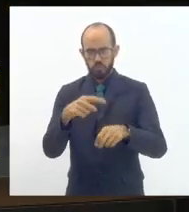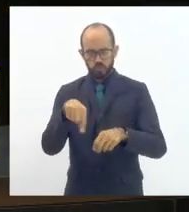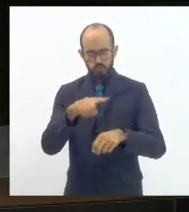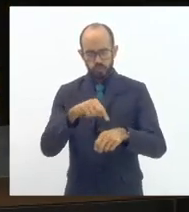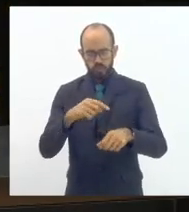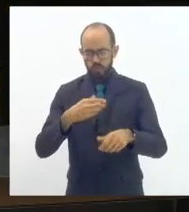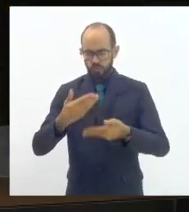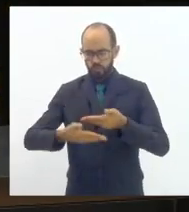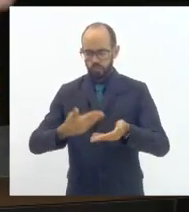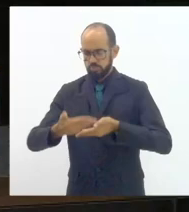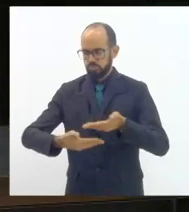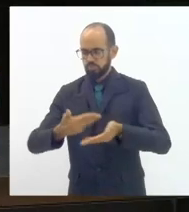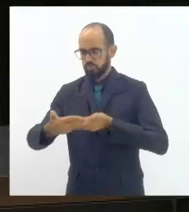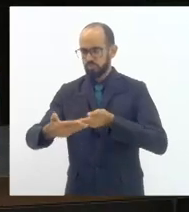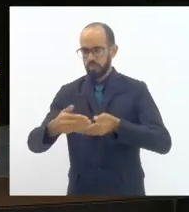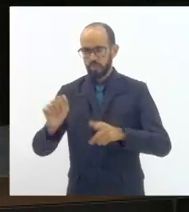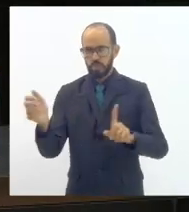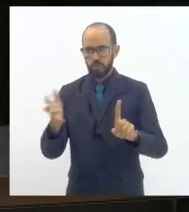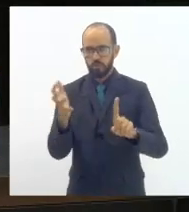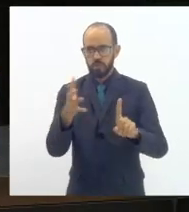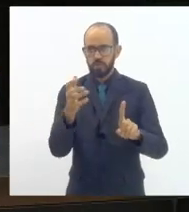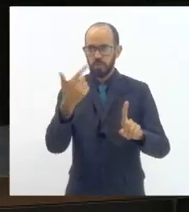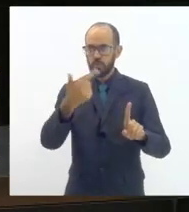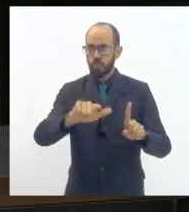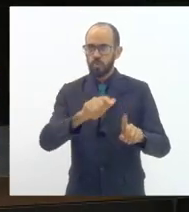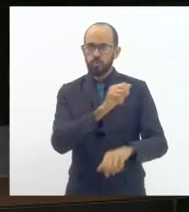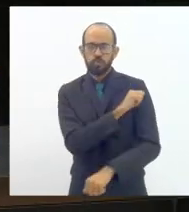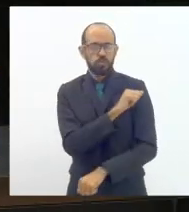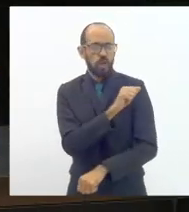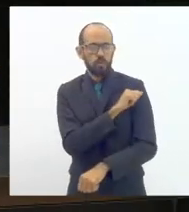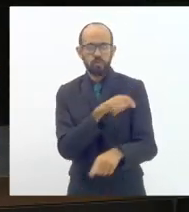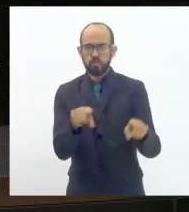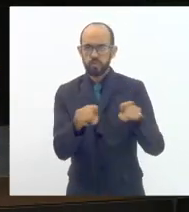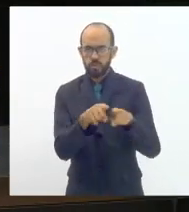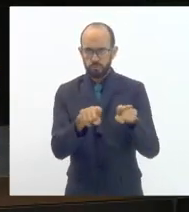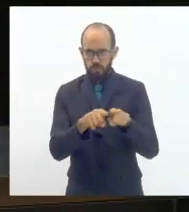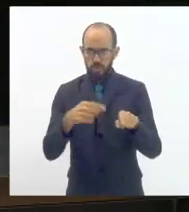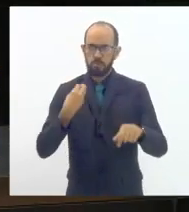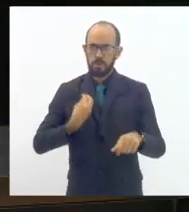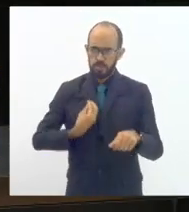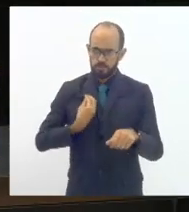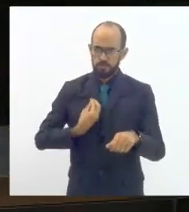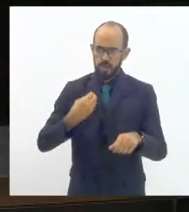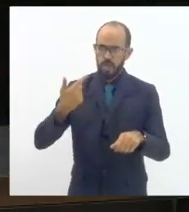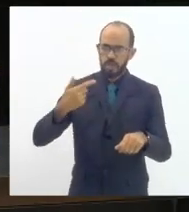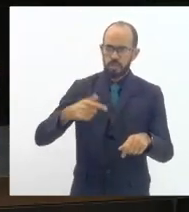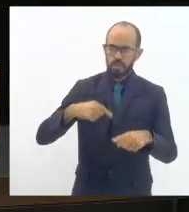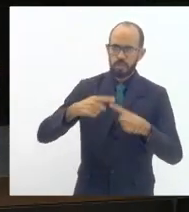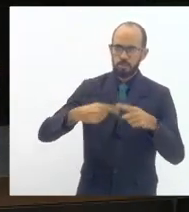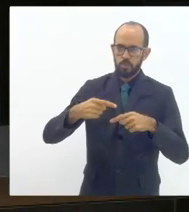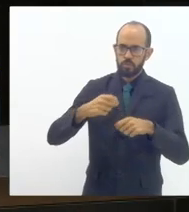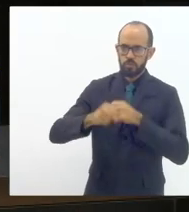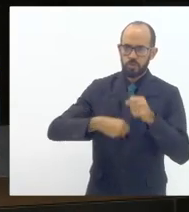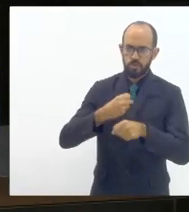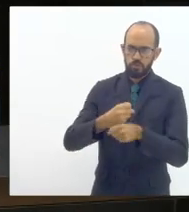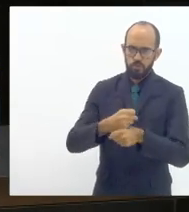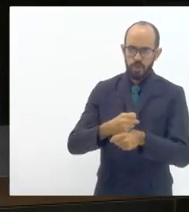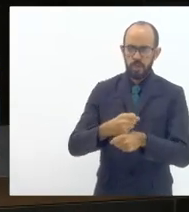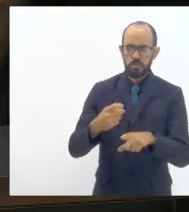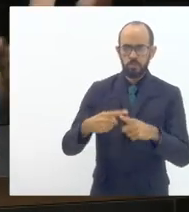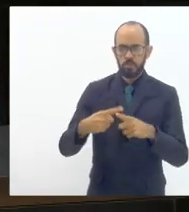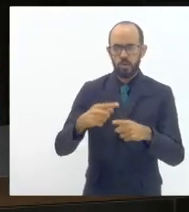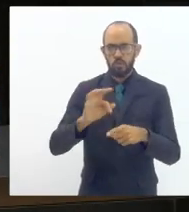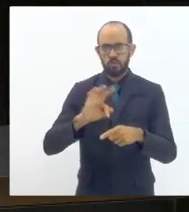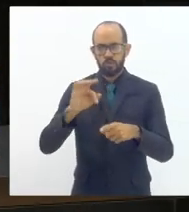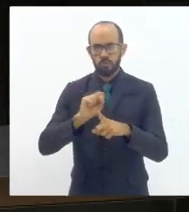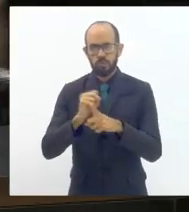convivem, estimulando outros colegas das unidades escolares de vocês a participarem de outras edições, porque o futuro dessa sociedade, eu